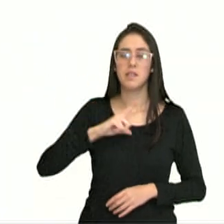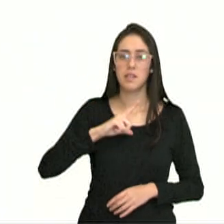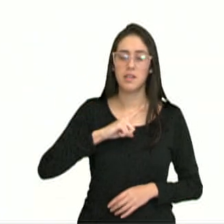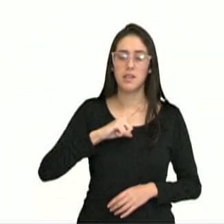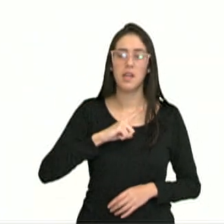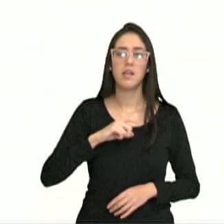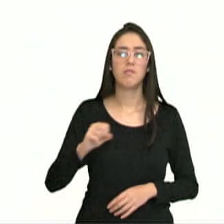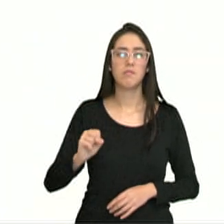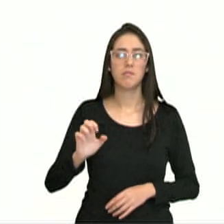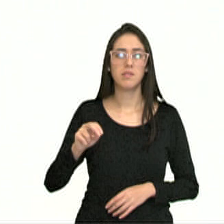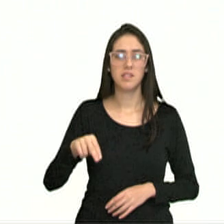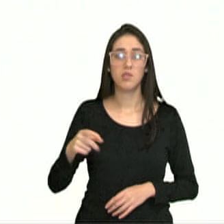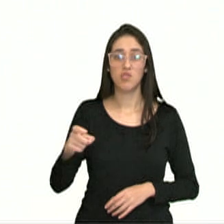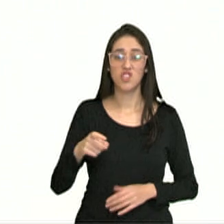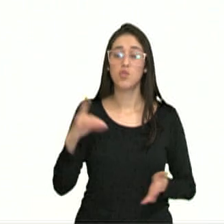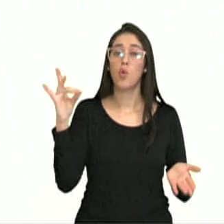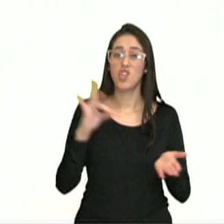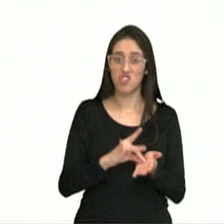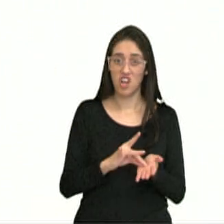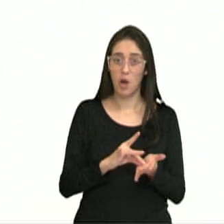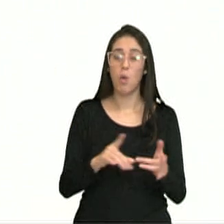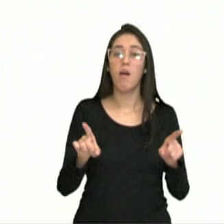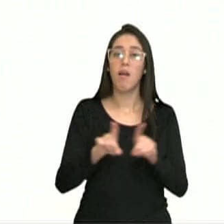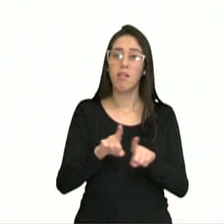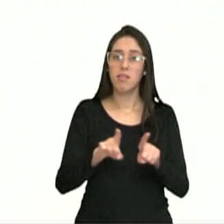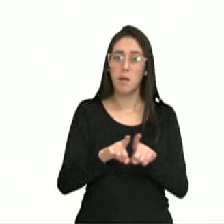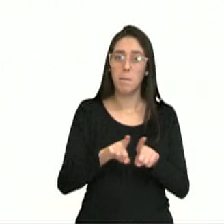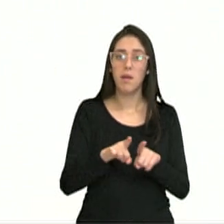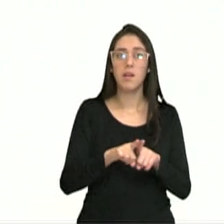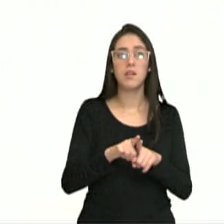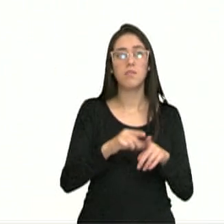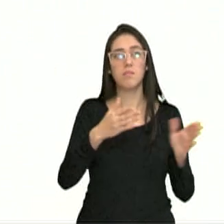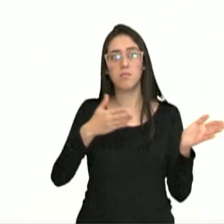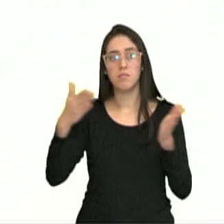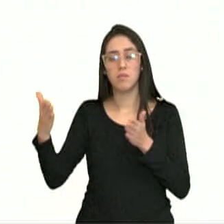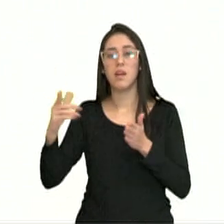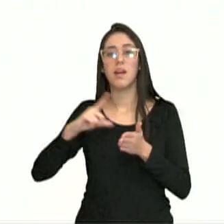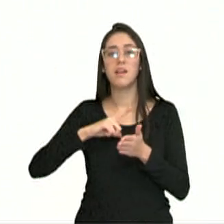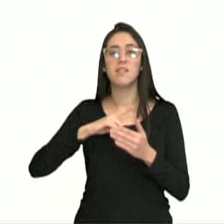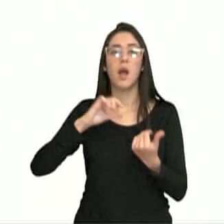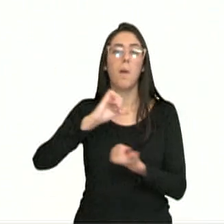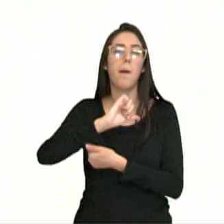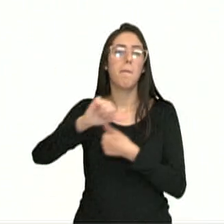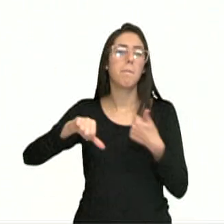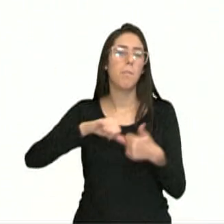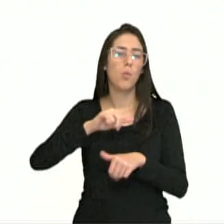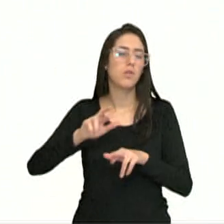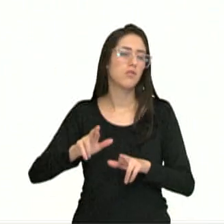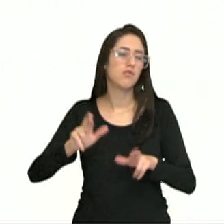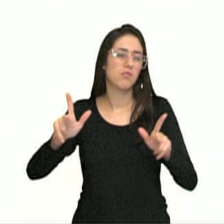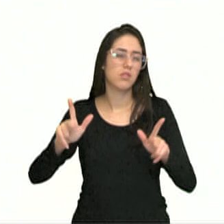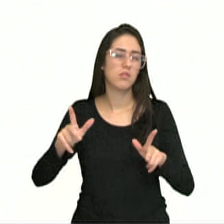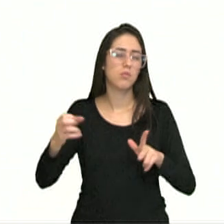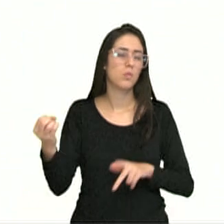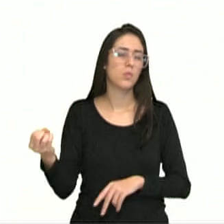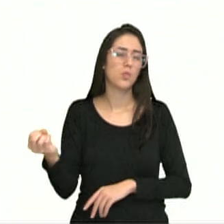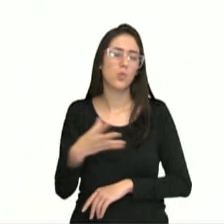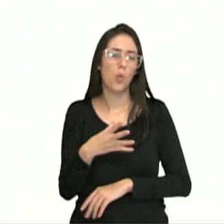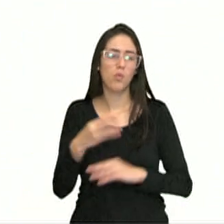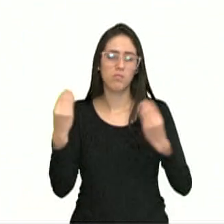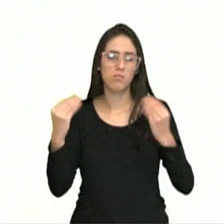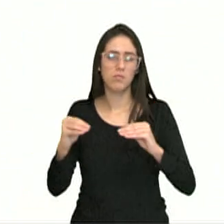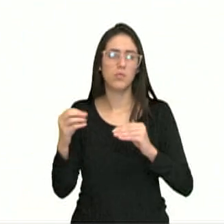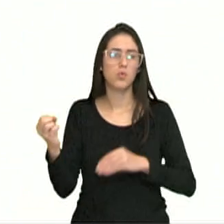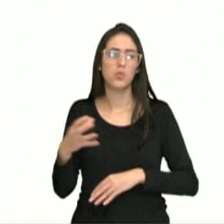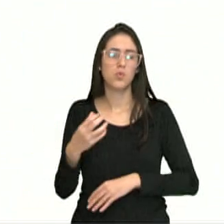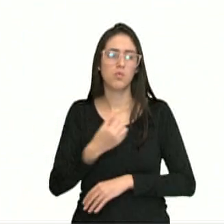original e aqui a gente tem ela, digamos que alterada, né? Nós colocamos um novo